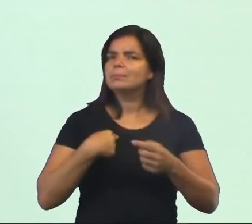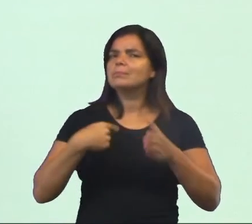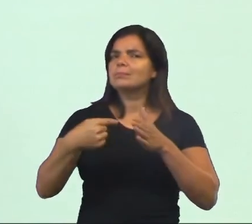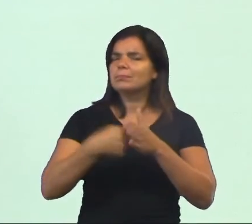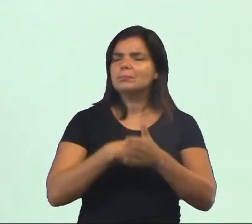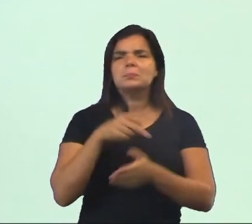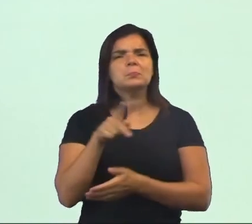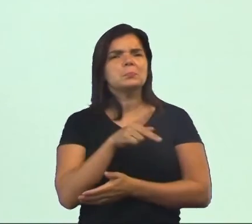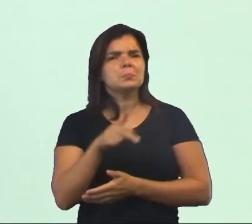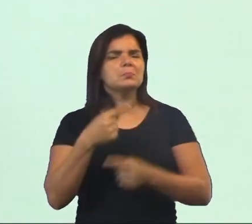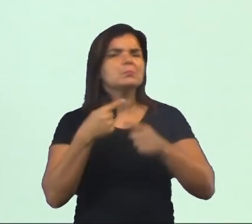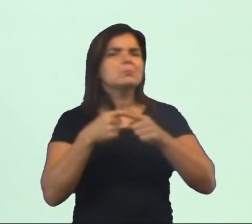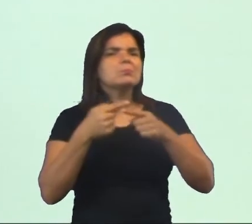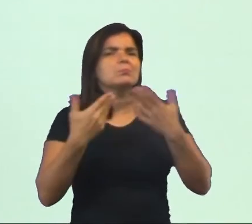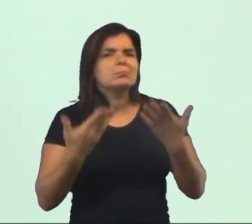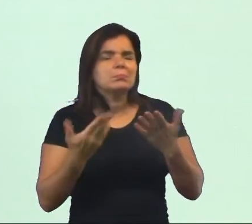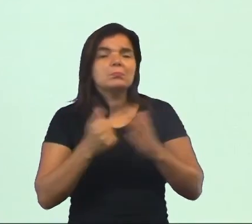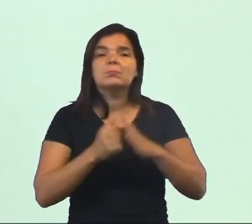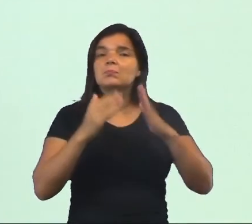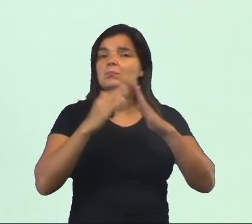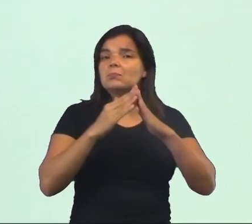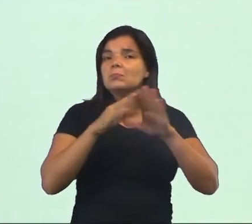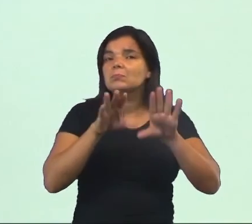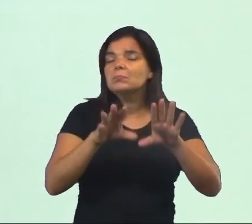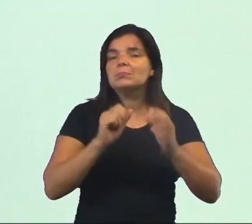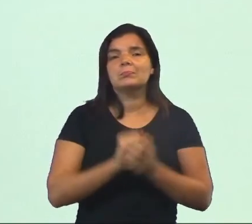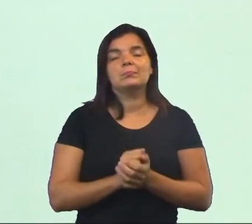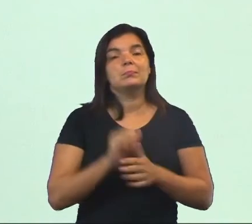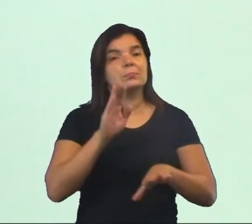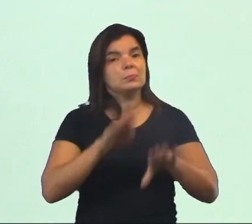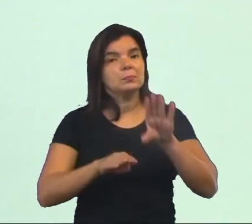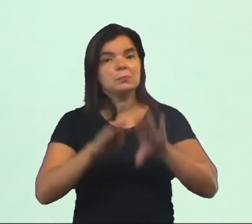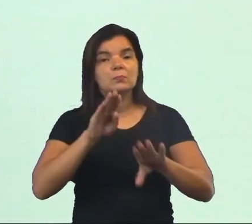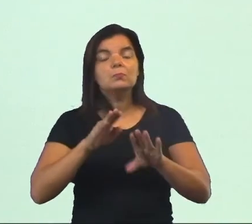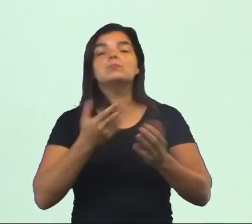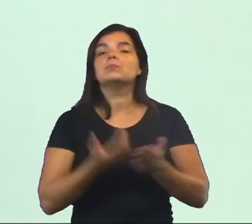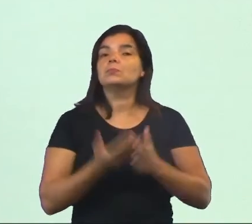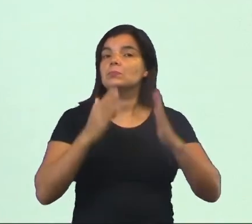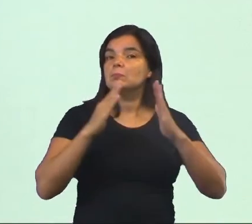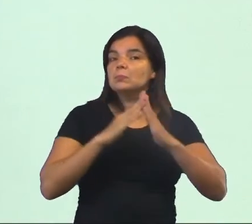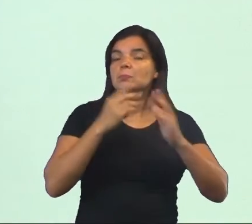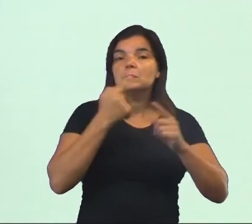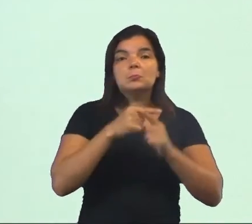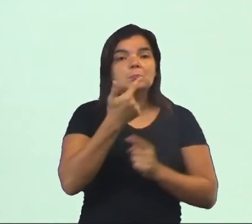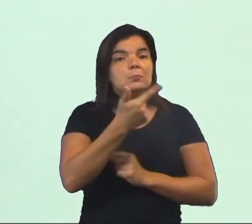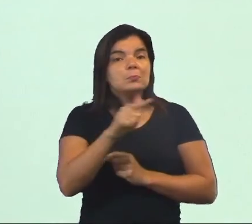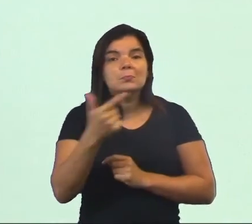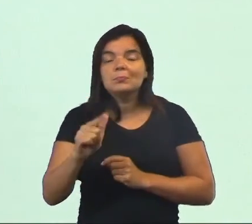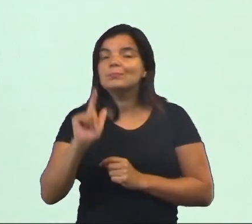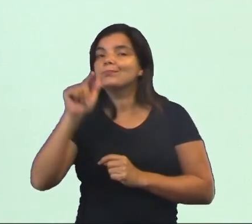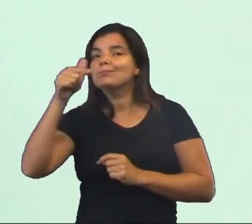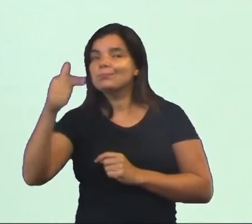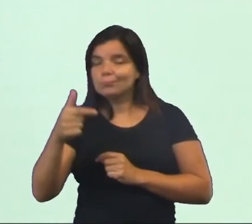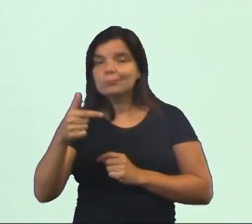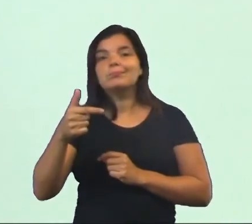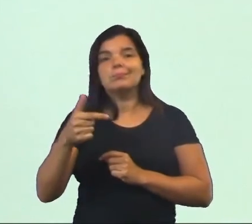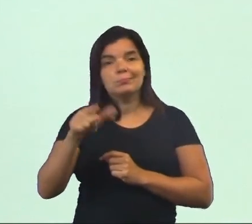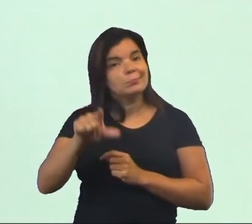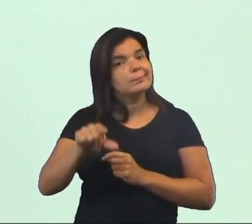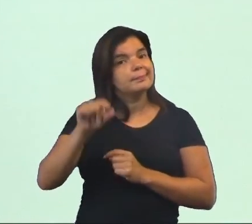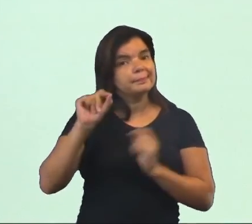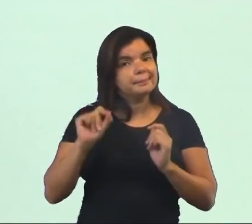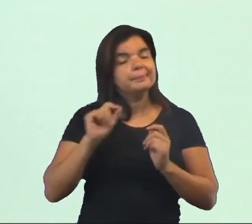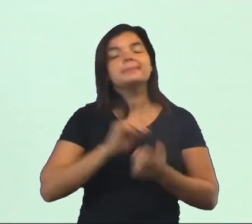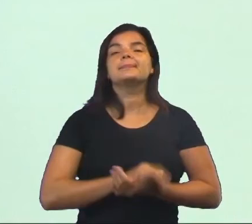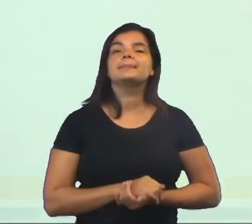perguntando, professora, mas por que eles vão morar ali? Gente, muitas vezes eles estão morando ali por não terem outra opção. Tudo